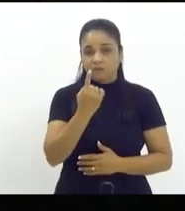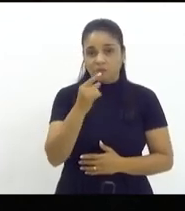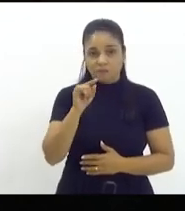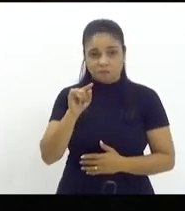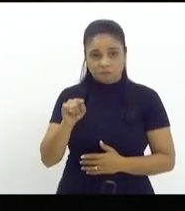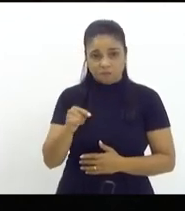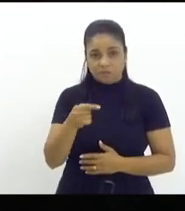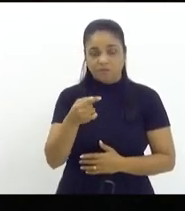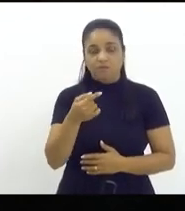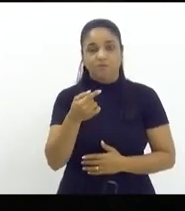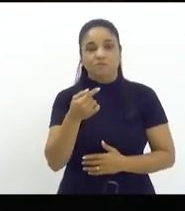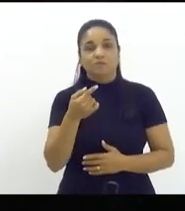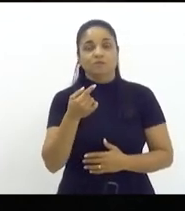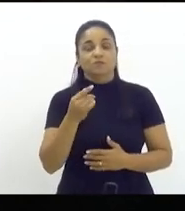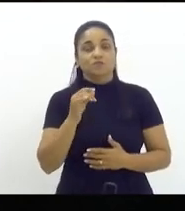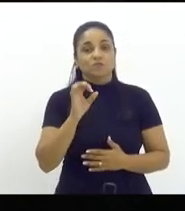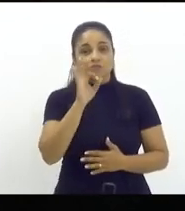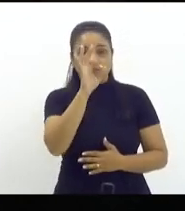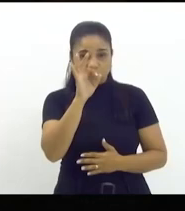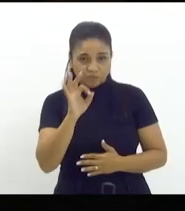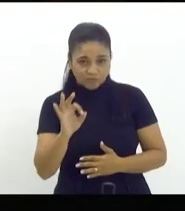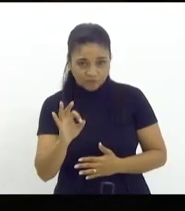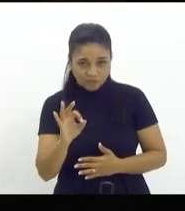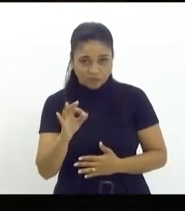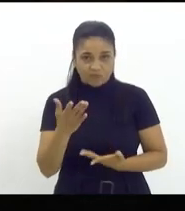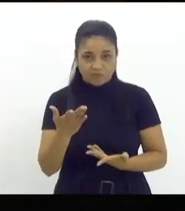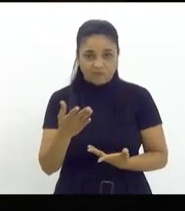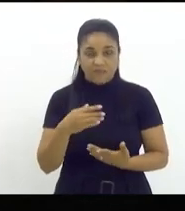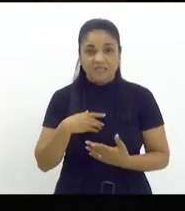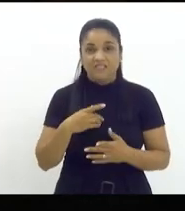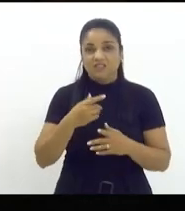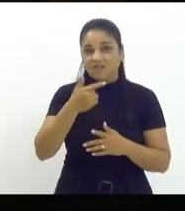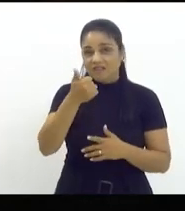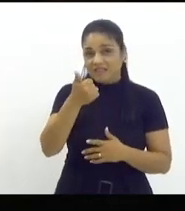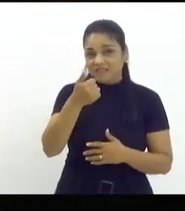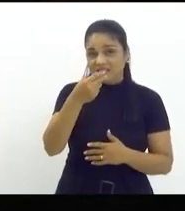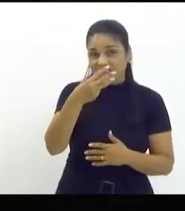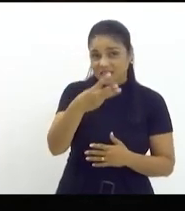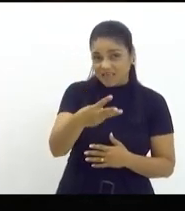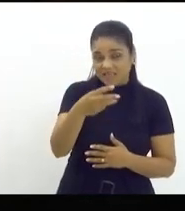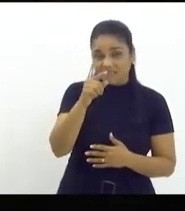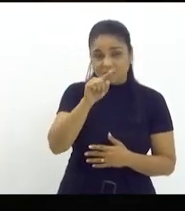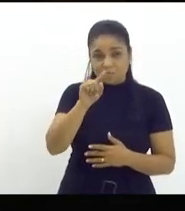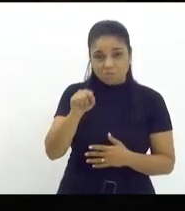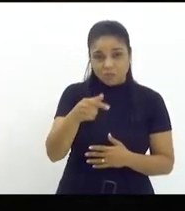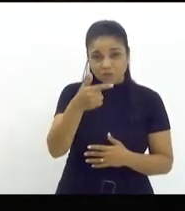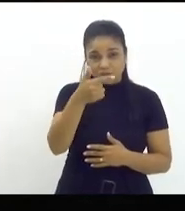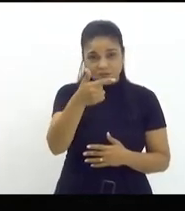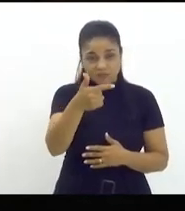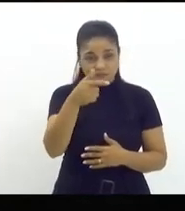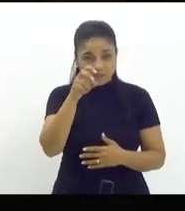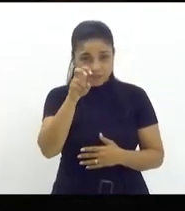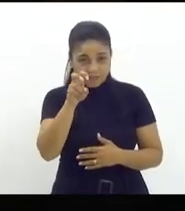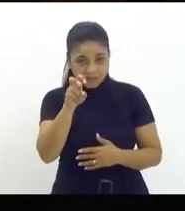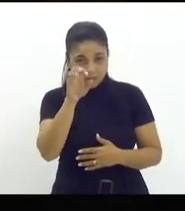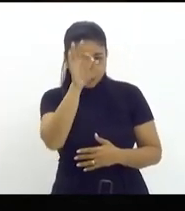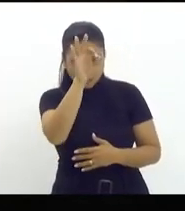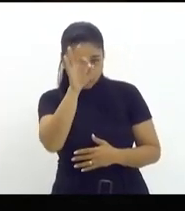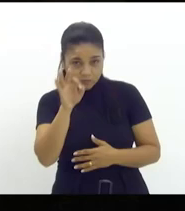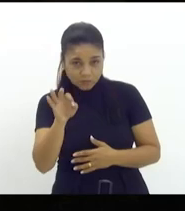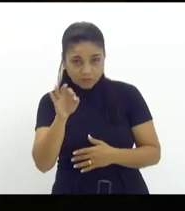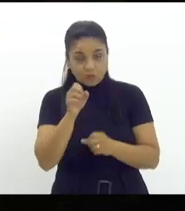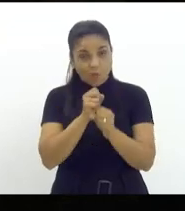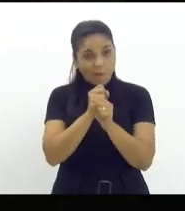a taxa SELIC estava em 1375% ao ano